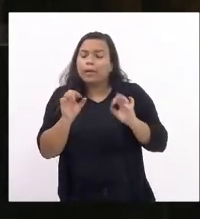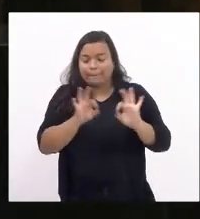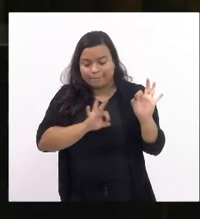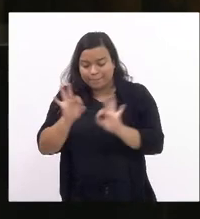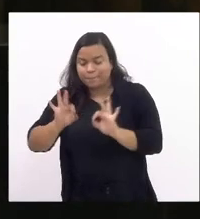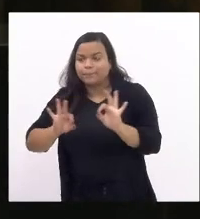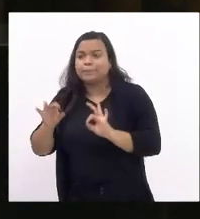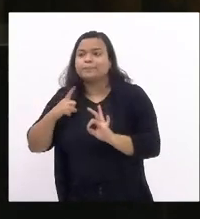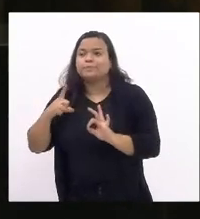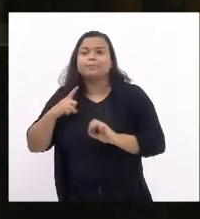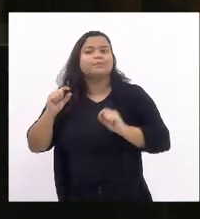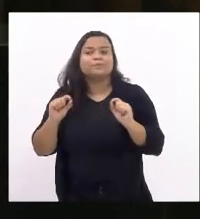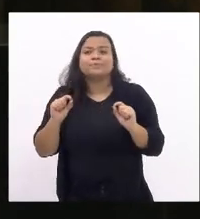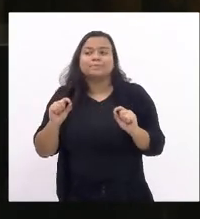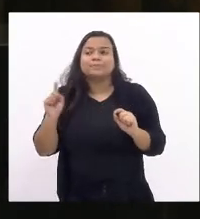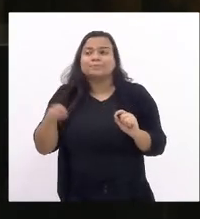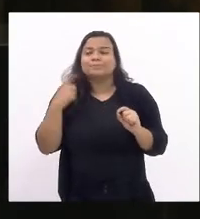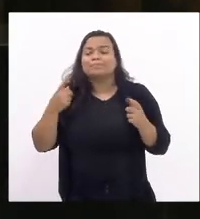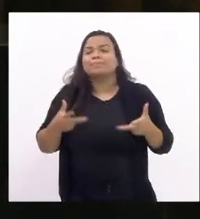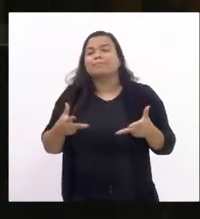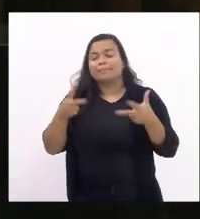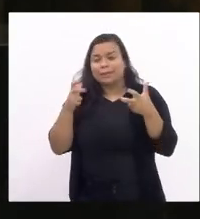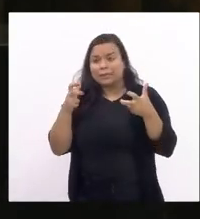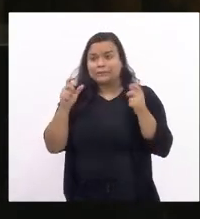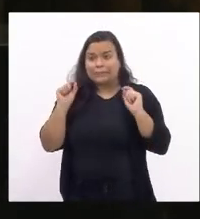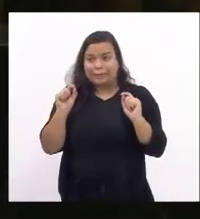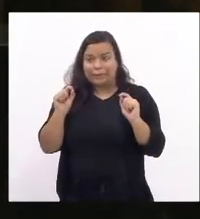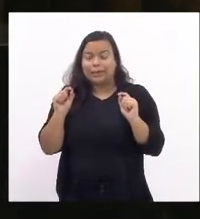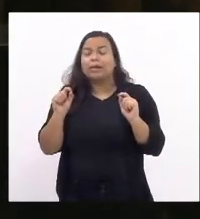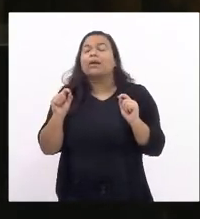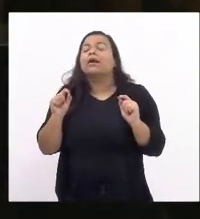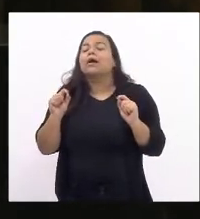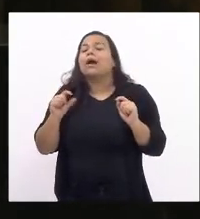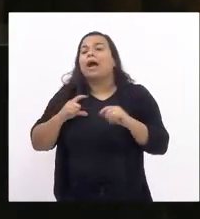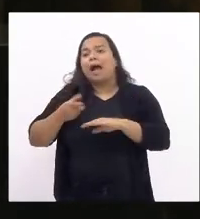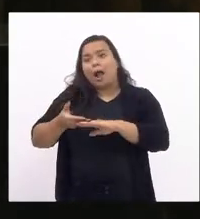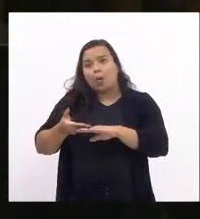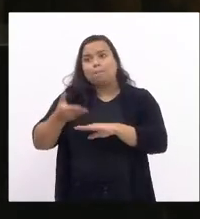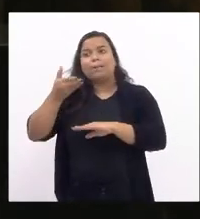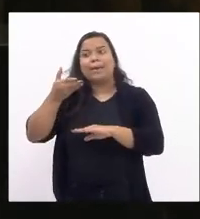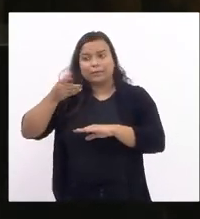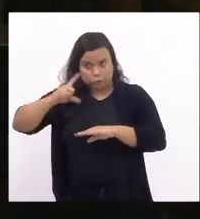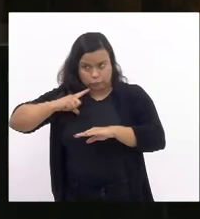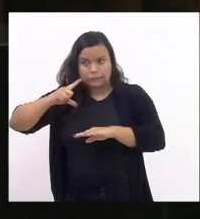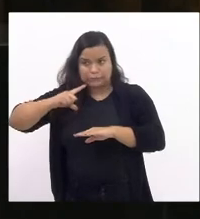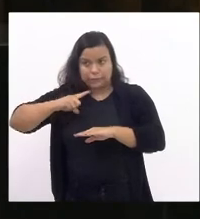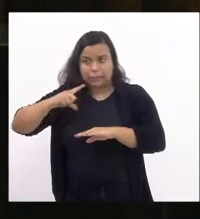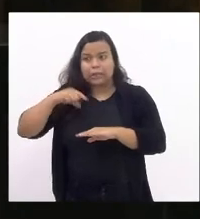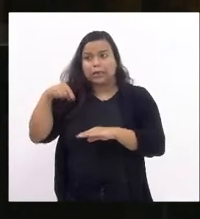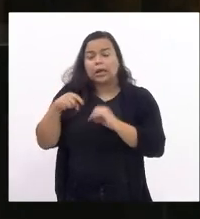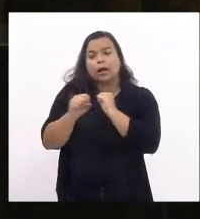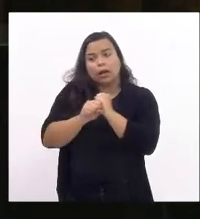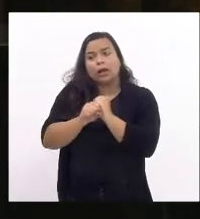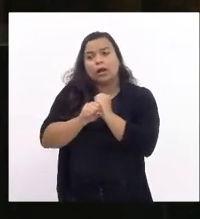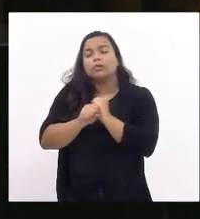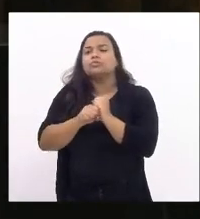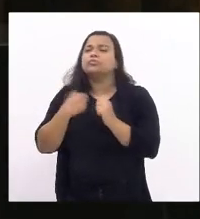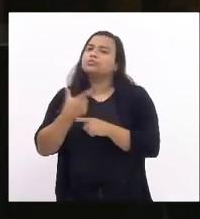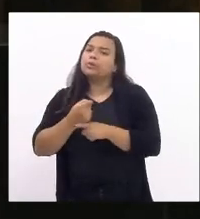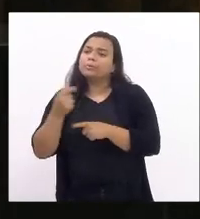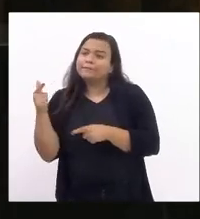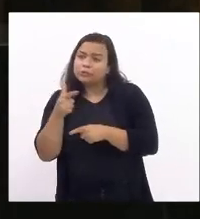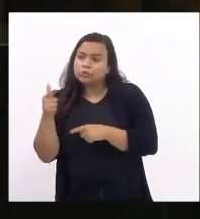ser executado, a gente percebeu que, apesar do aumento da dotação geral para esse ano de 2022,